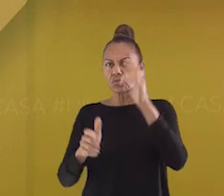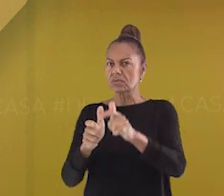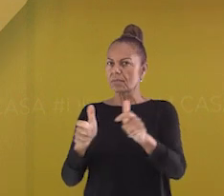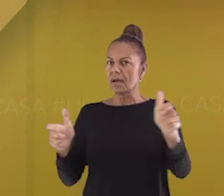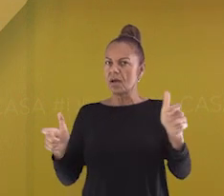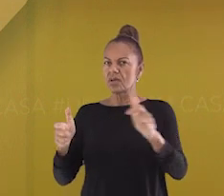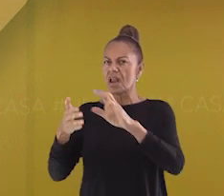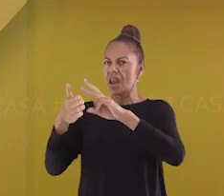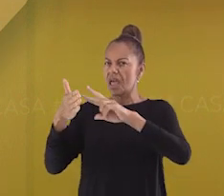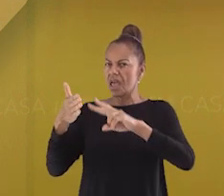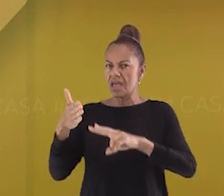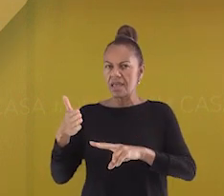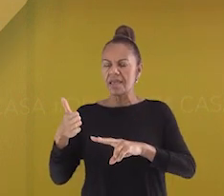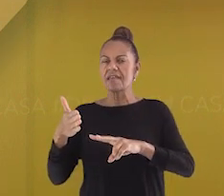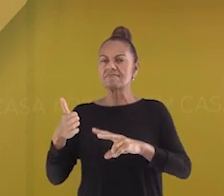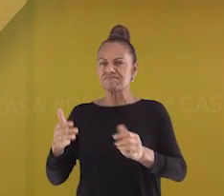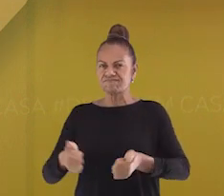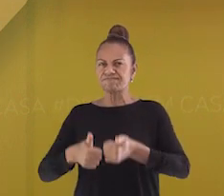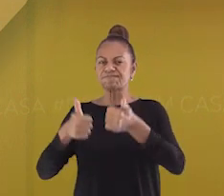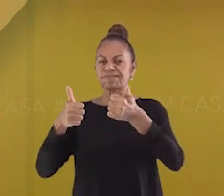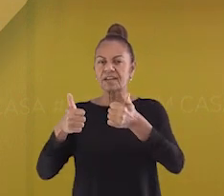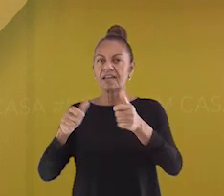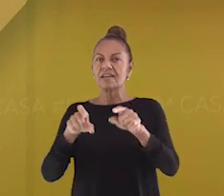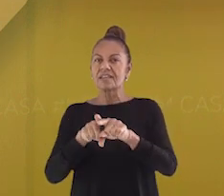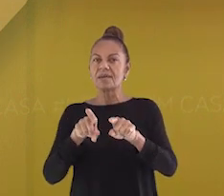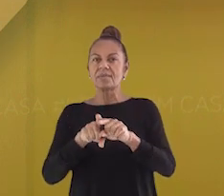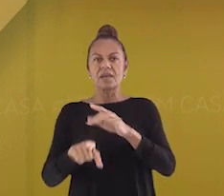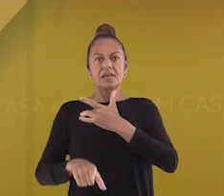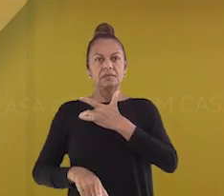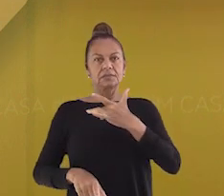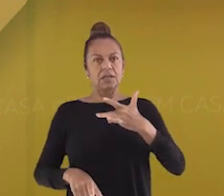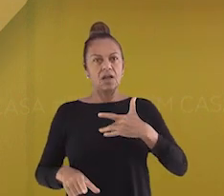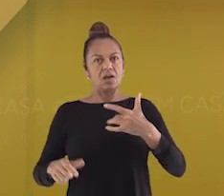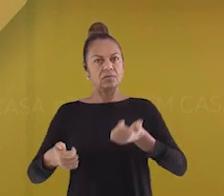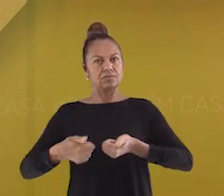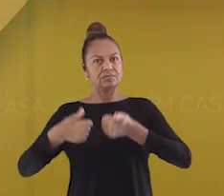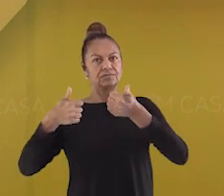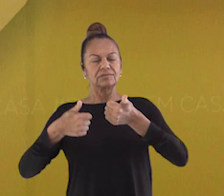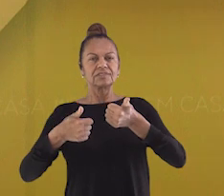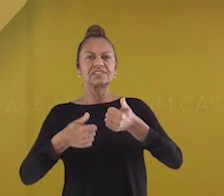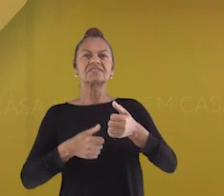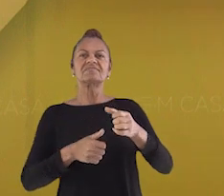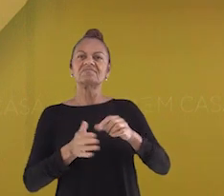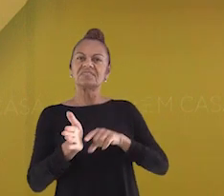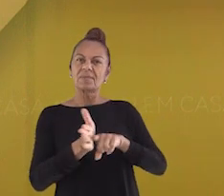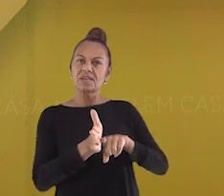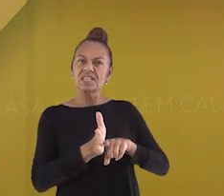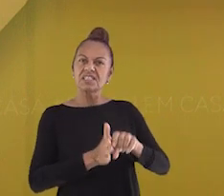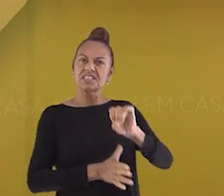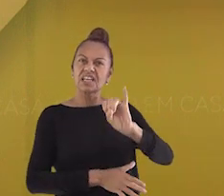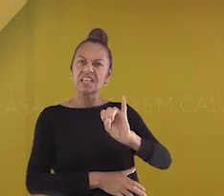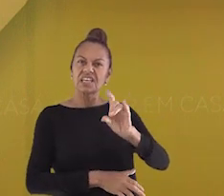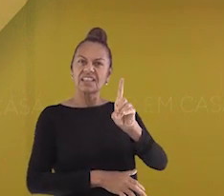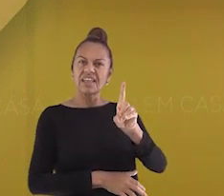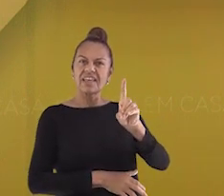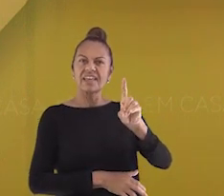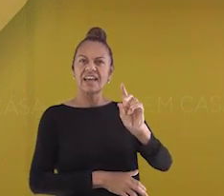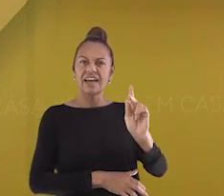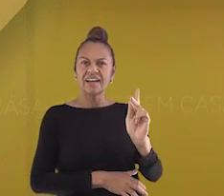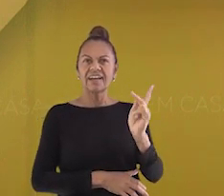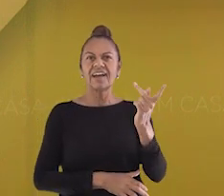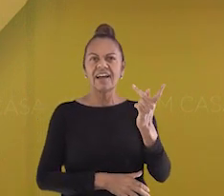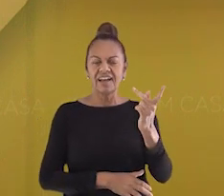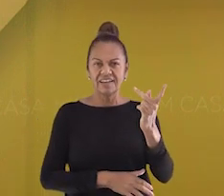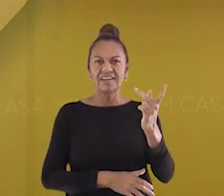educação e de alfabetização e os melhores índices de saúde, impactando assim no seu IDH, que